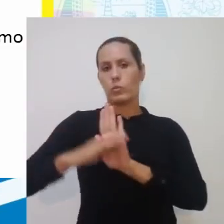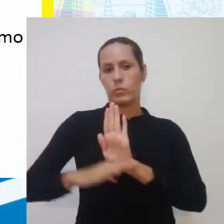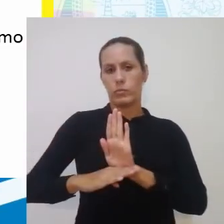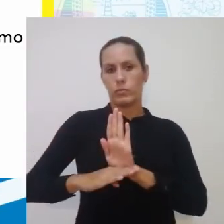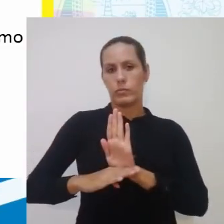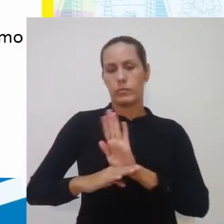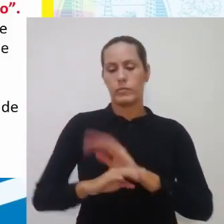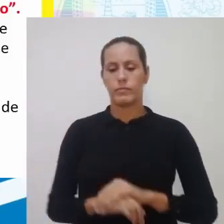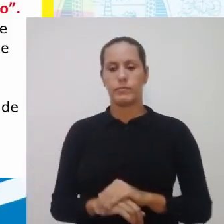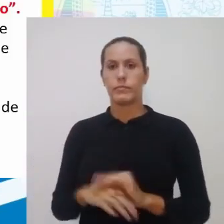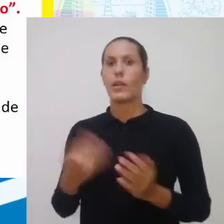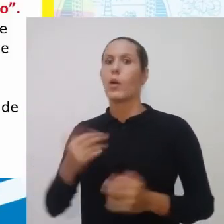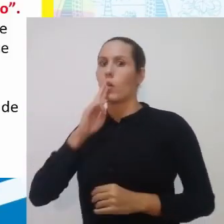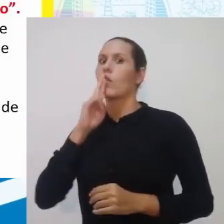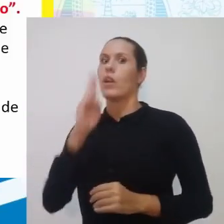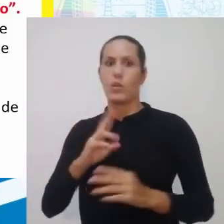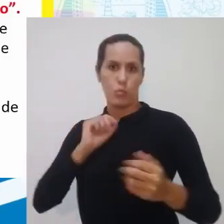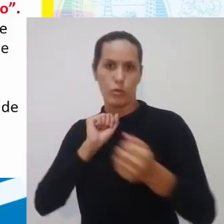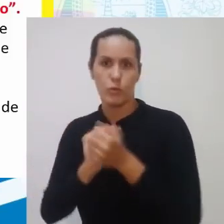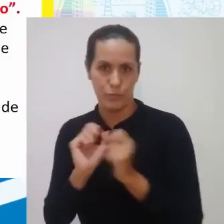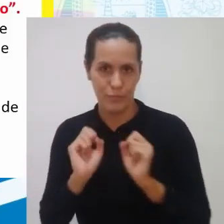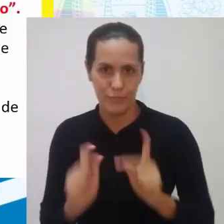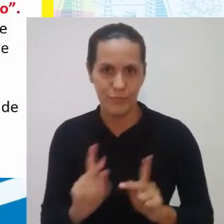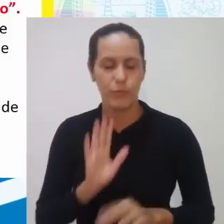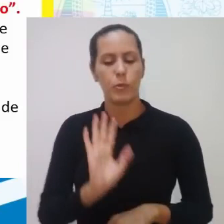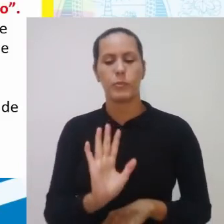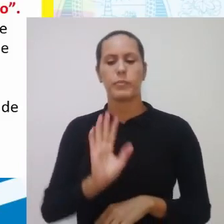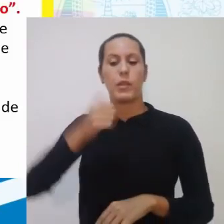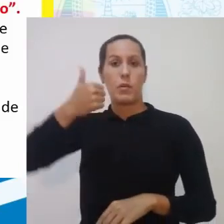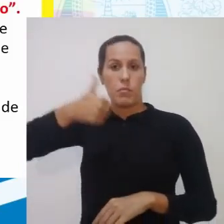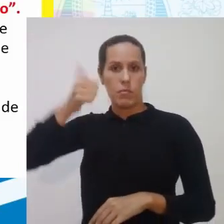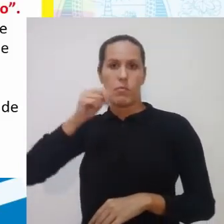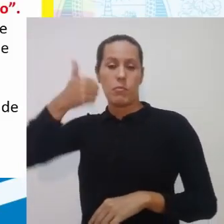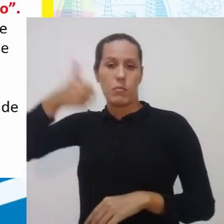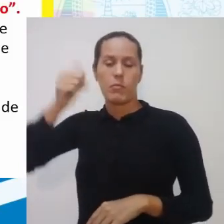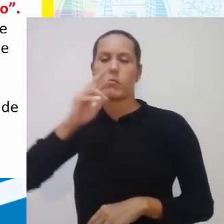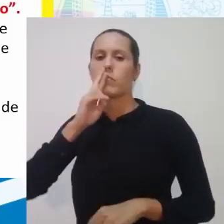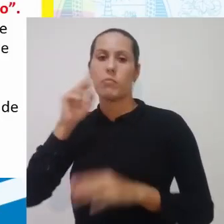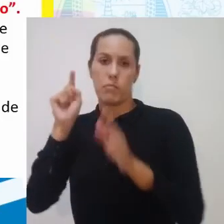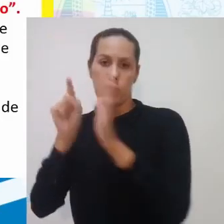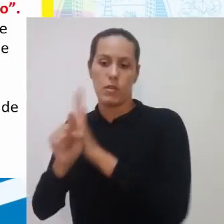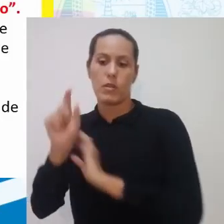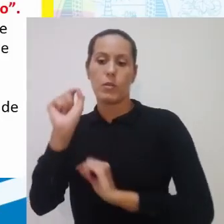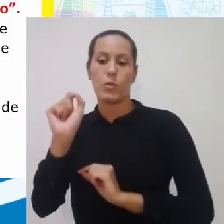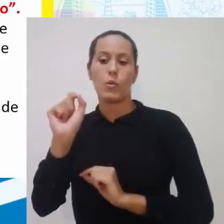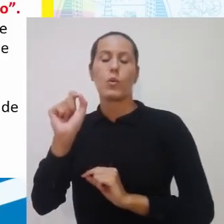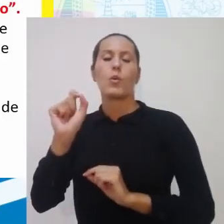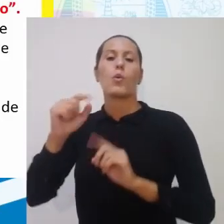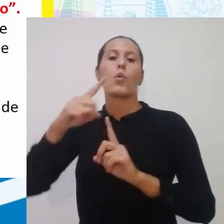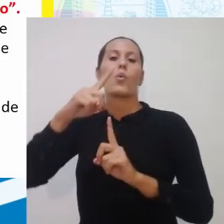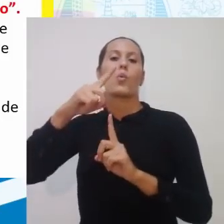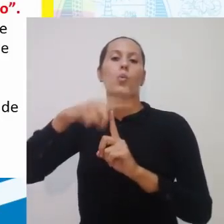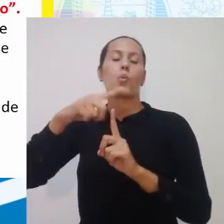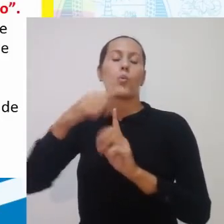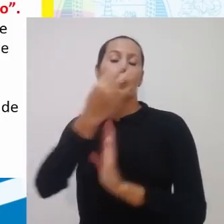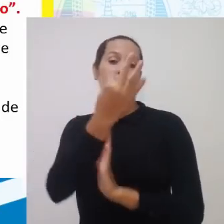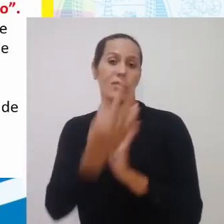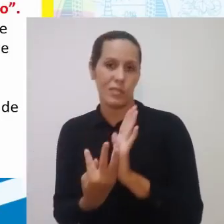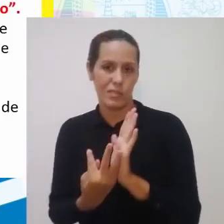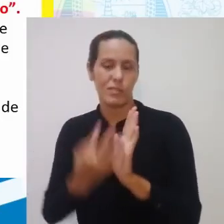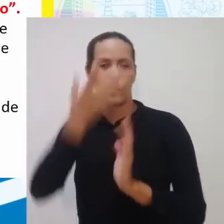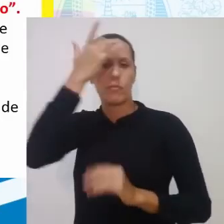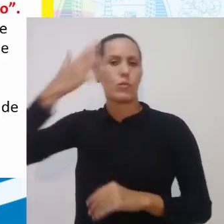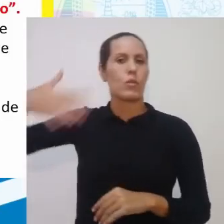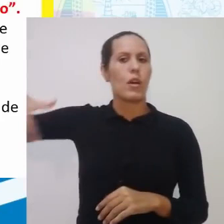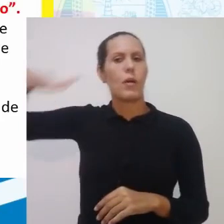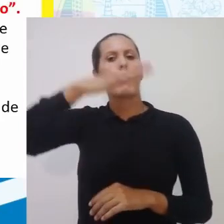de tópicos? A gente vai responder juntos, certo? Então, para a primeira pergunta que eu fiz para vocês, o texto que é conhecido pela